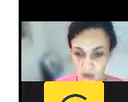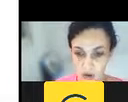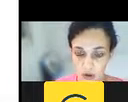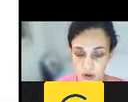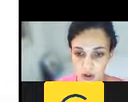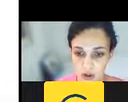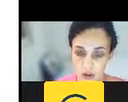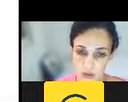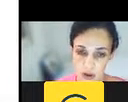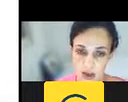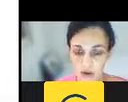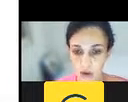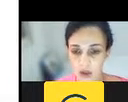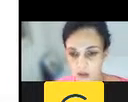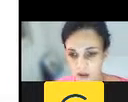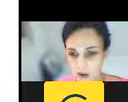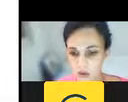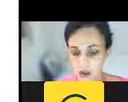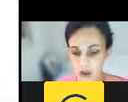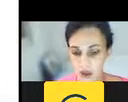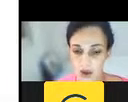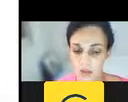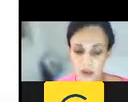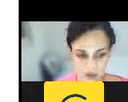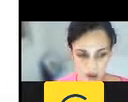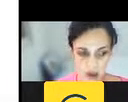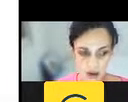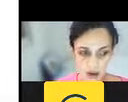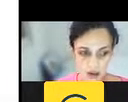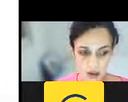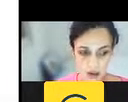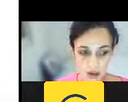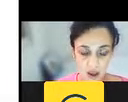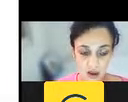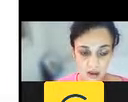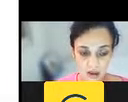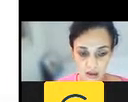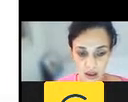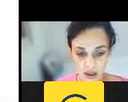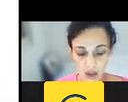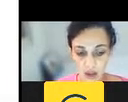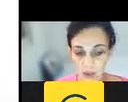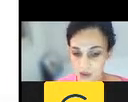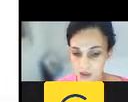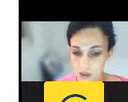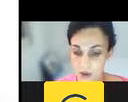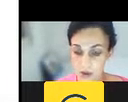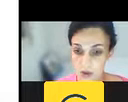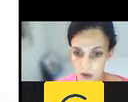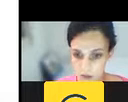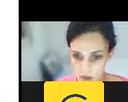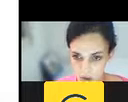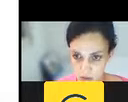produtivo, então a gente leva uma questão, é repensar, né, a necessidade de repensar o papel